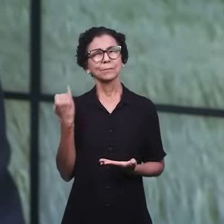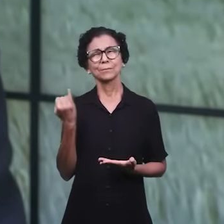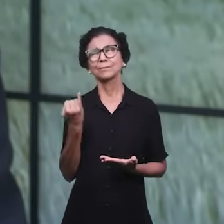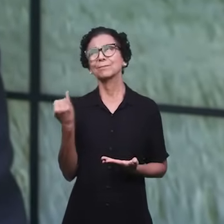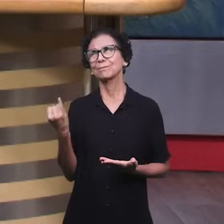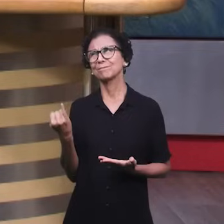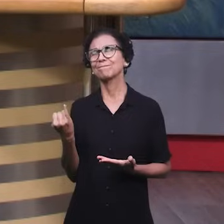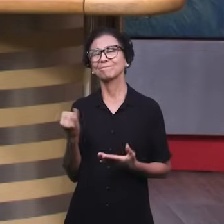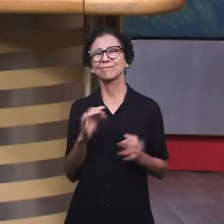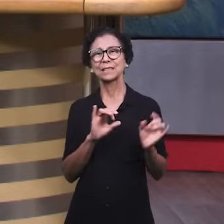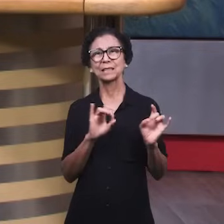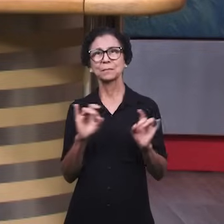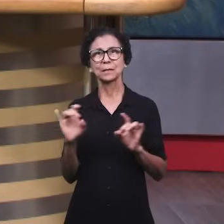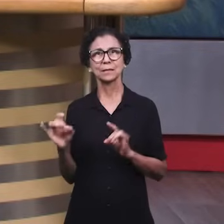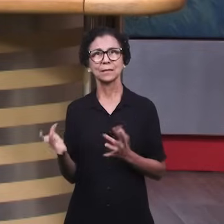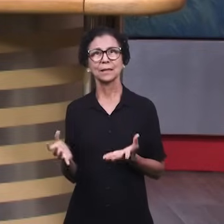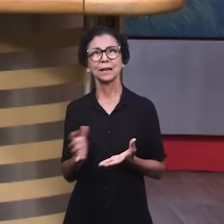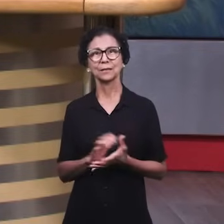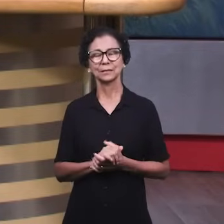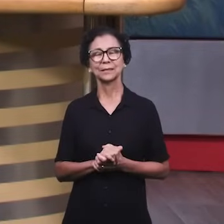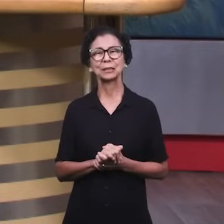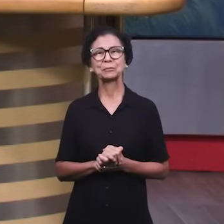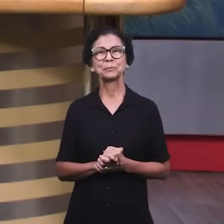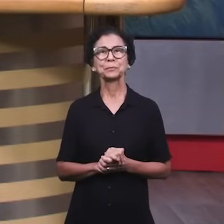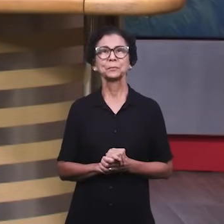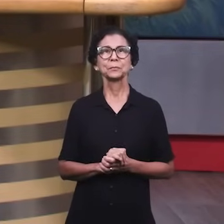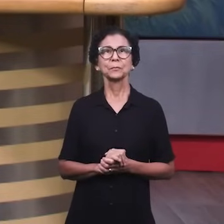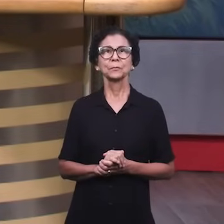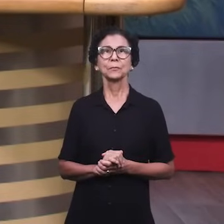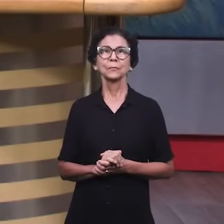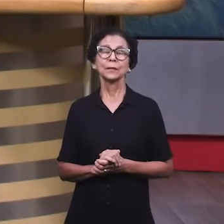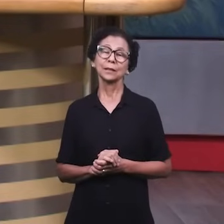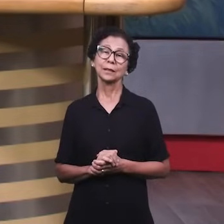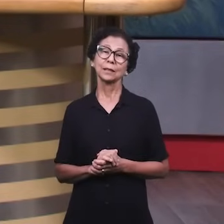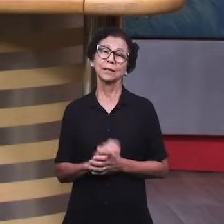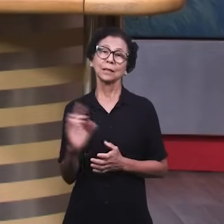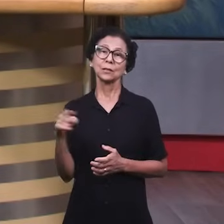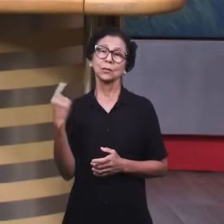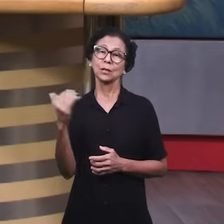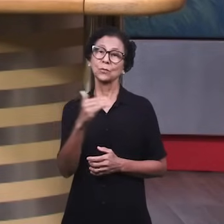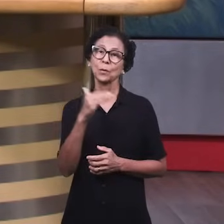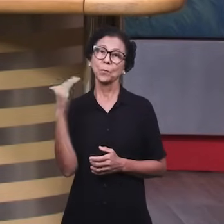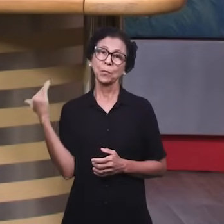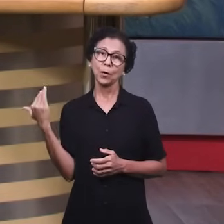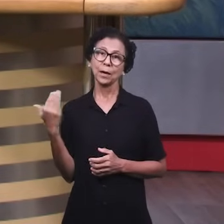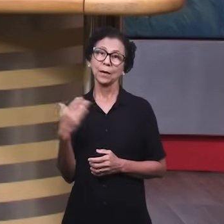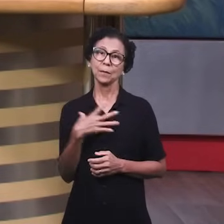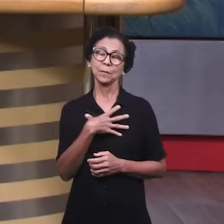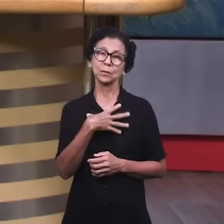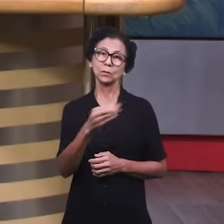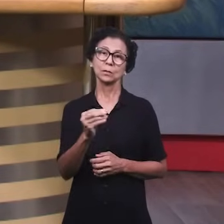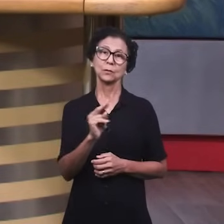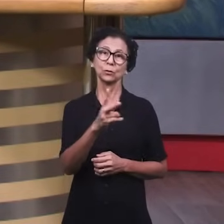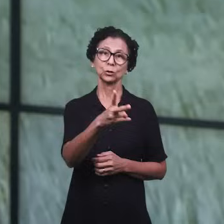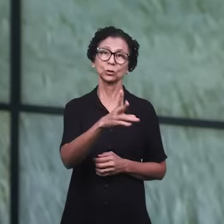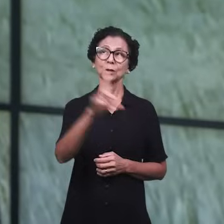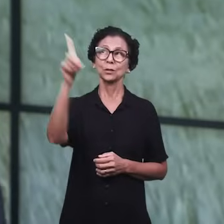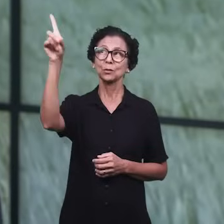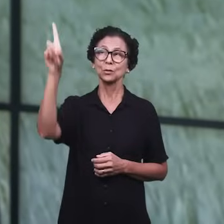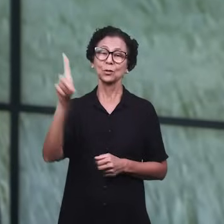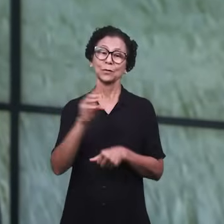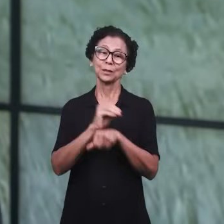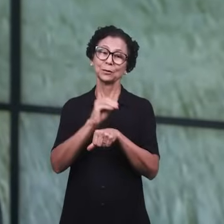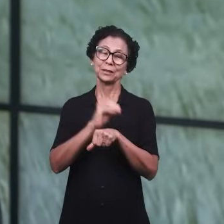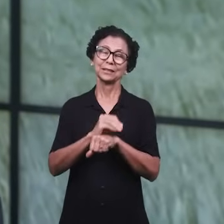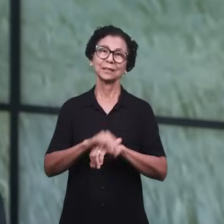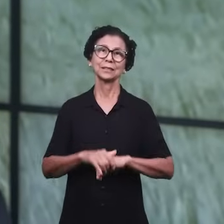jas porque um dia a ordem natural que nós vamos passar uhum os filhos ficarão mas o senhor ficará vai permanecer com eles então não é